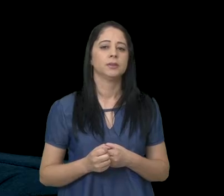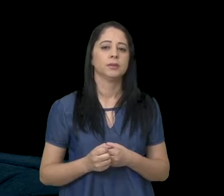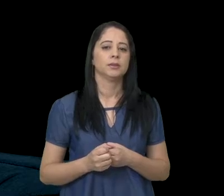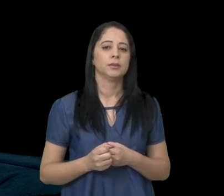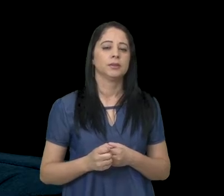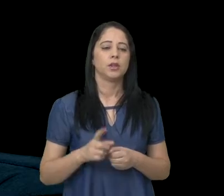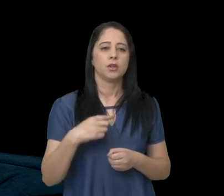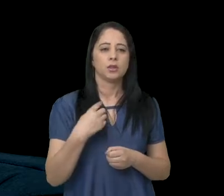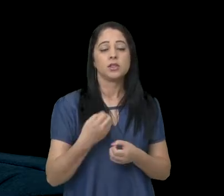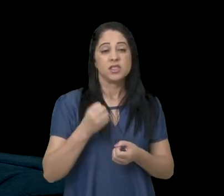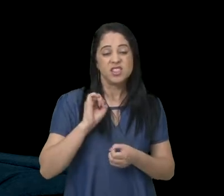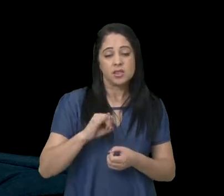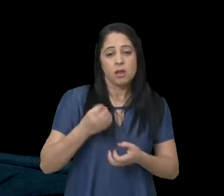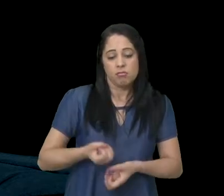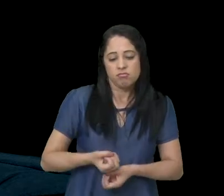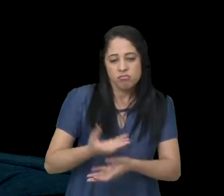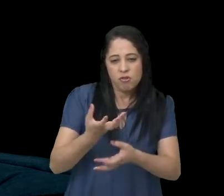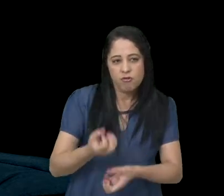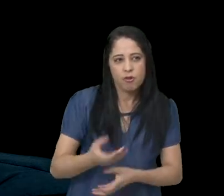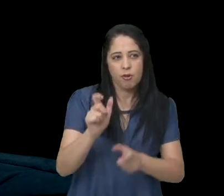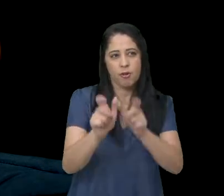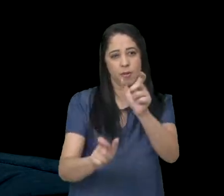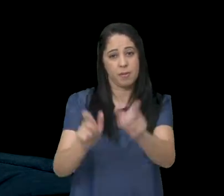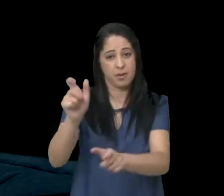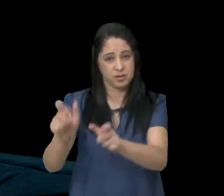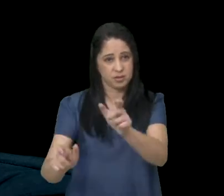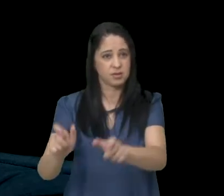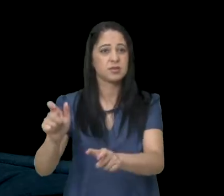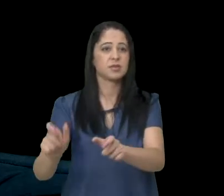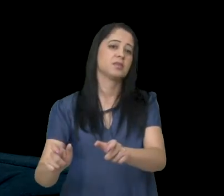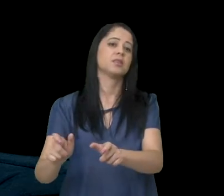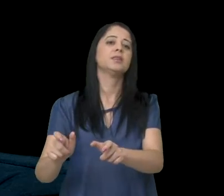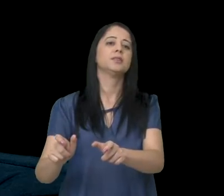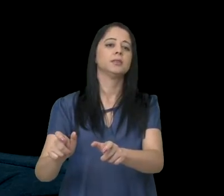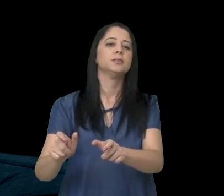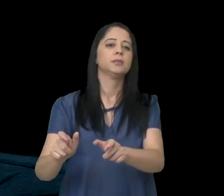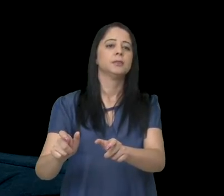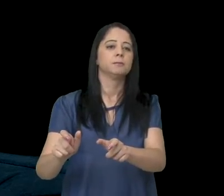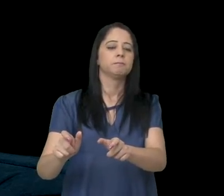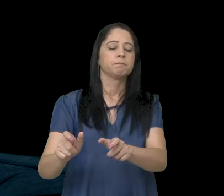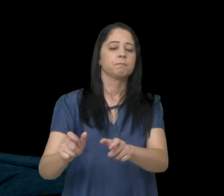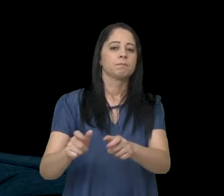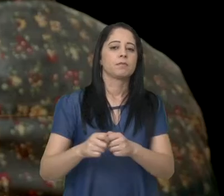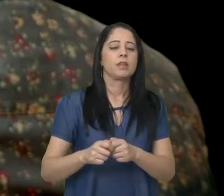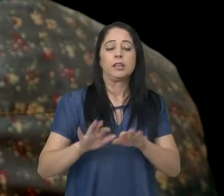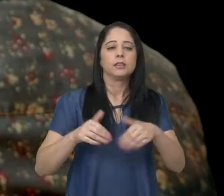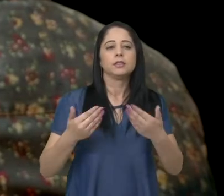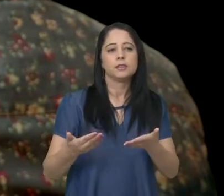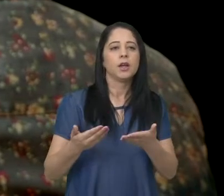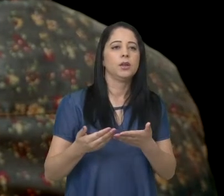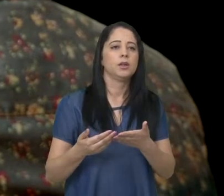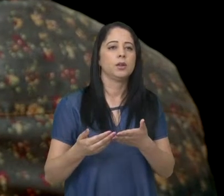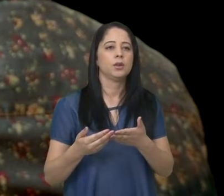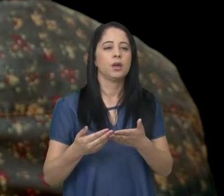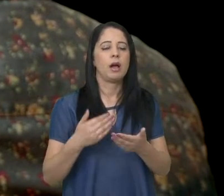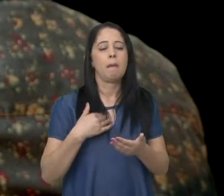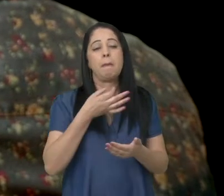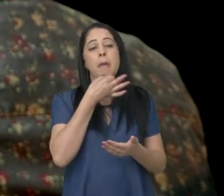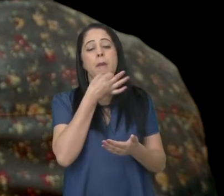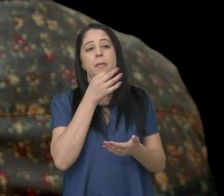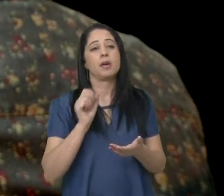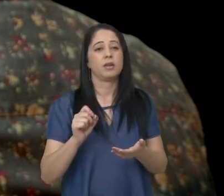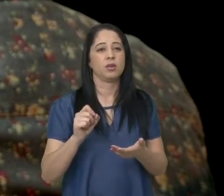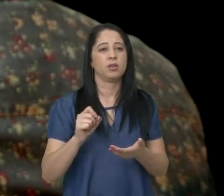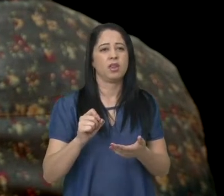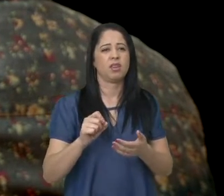podemos, com orientação, ter mecanismo, inclusive, de trocas importantes, né? Então, eu acho que